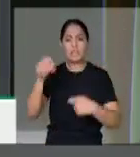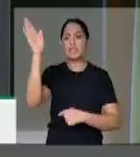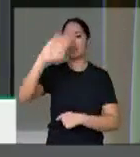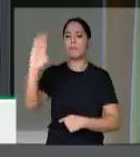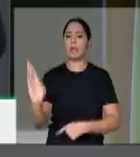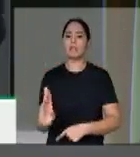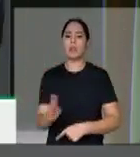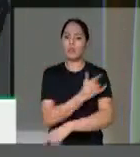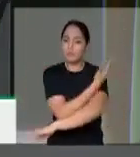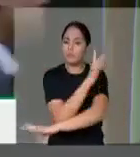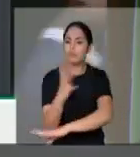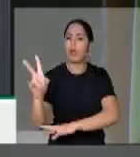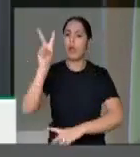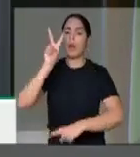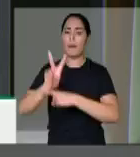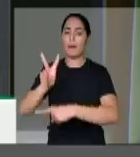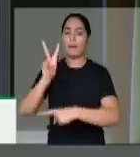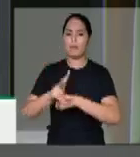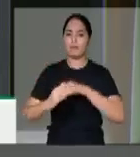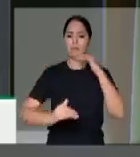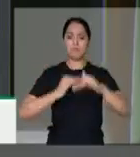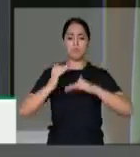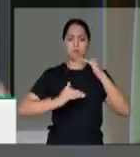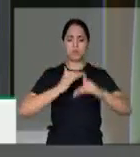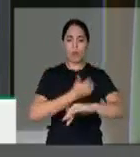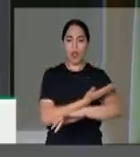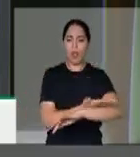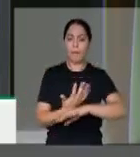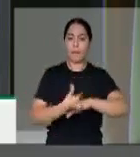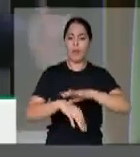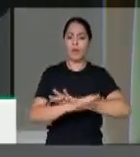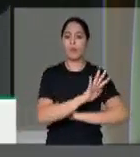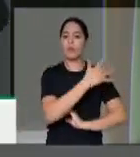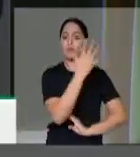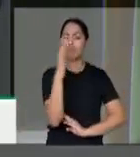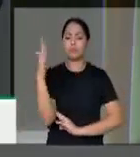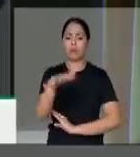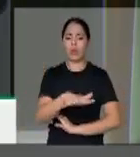o meio ambiente e desenvolvendo consciência e